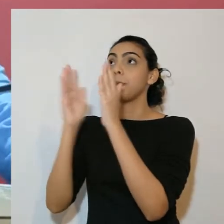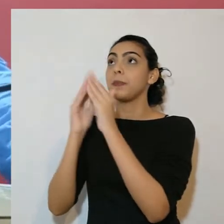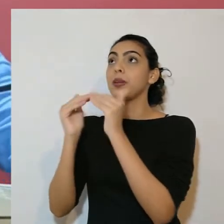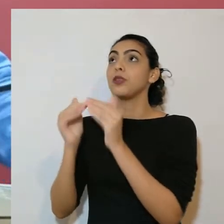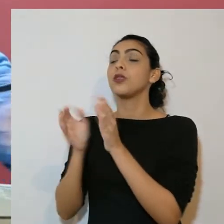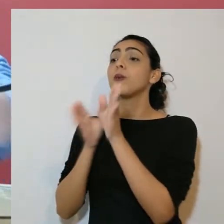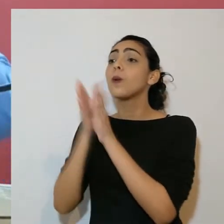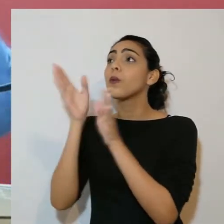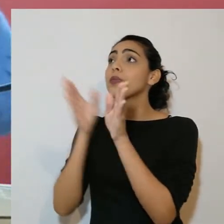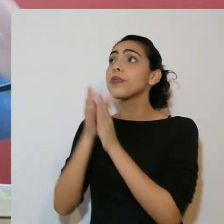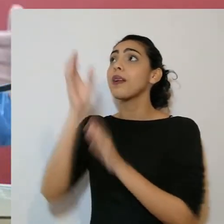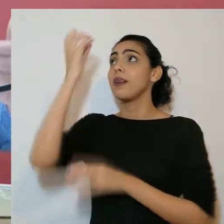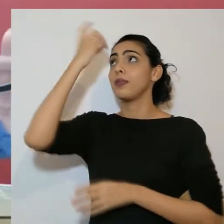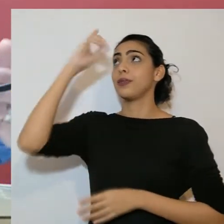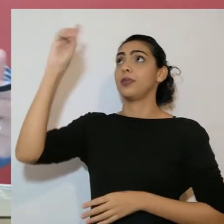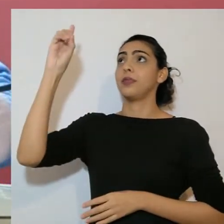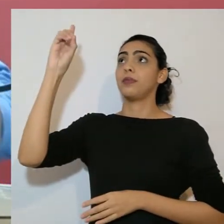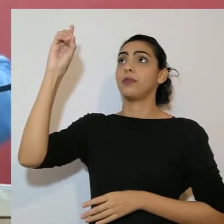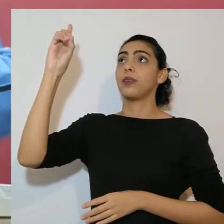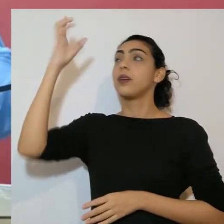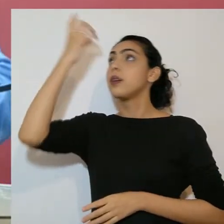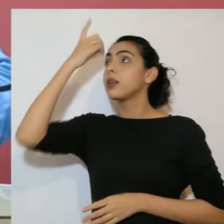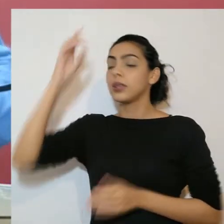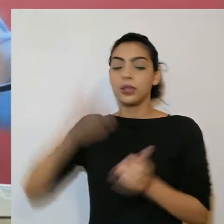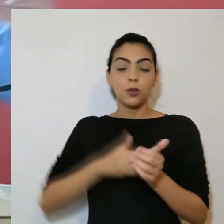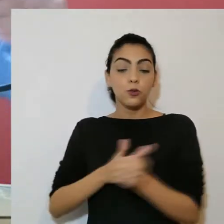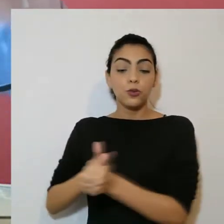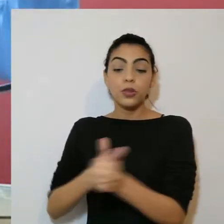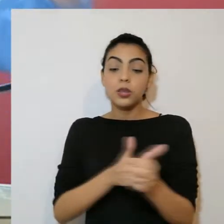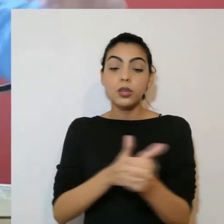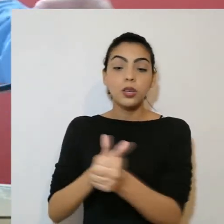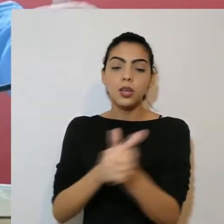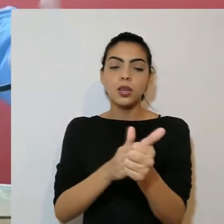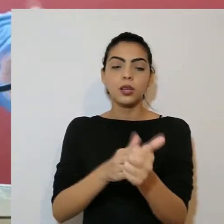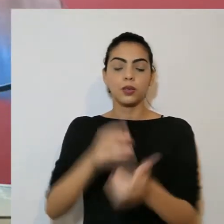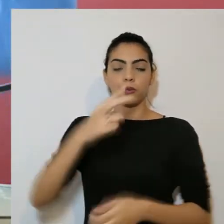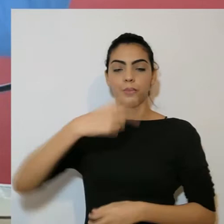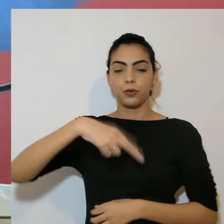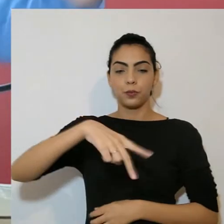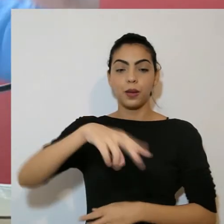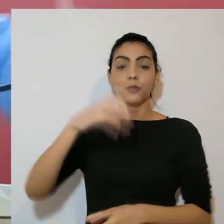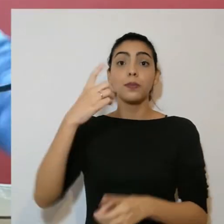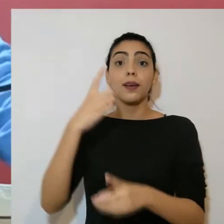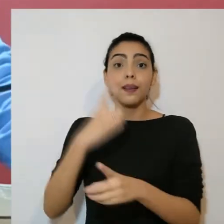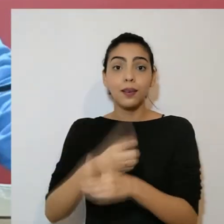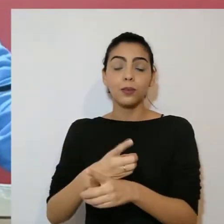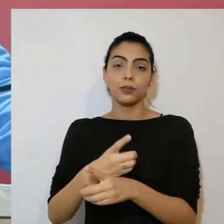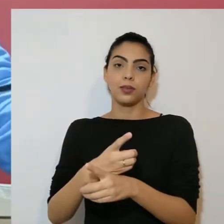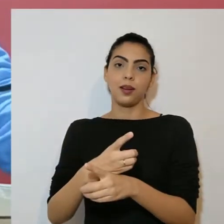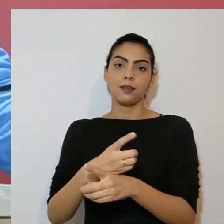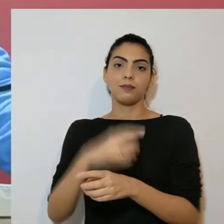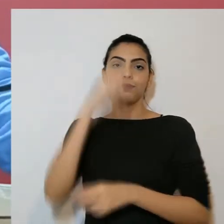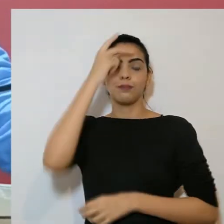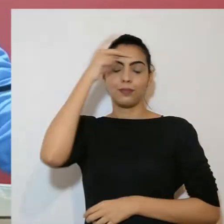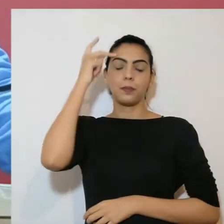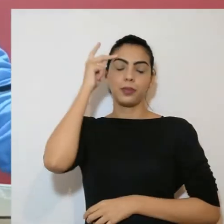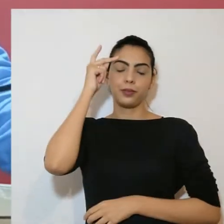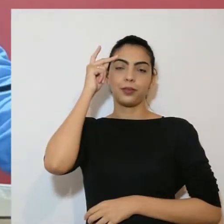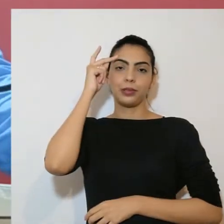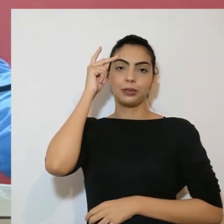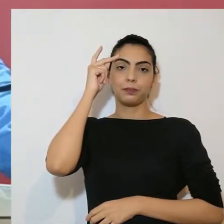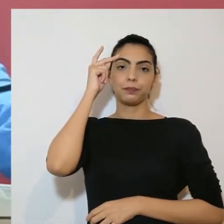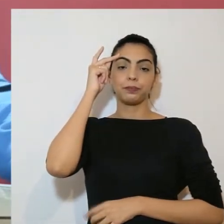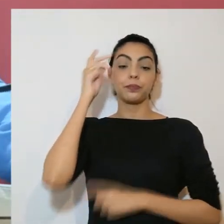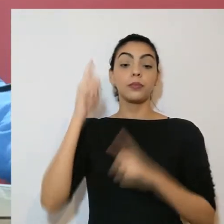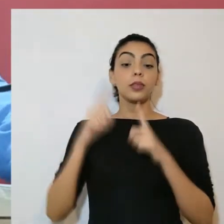Deus. Precisa pedir a Deus que Deus guie os seus passos para encontrar essa